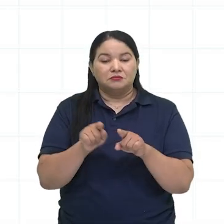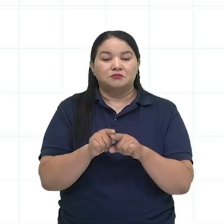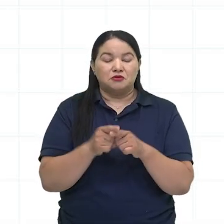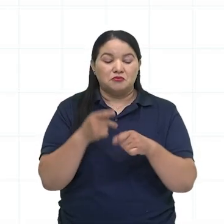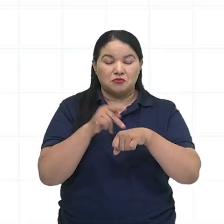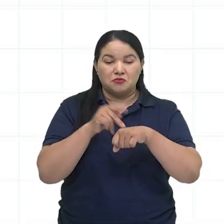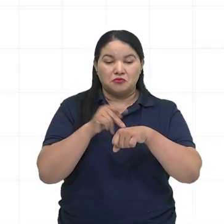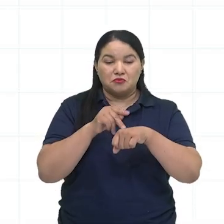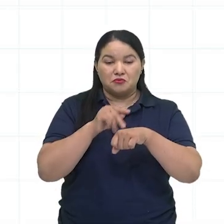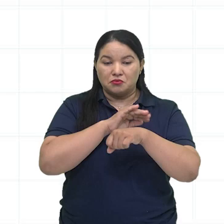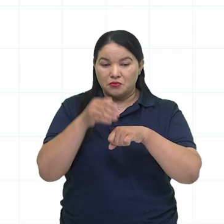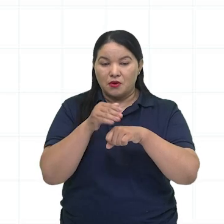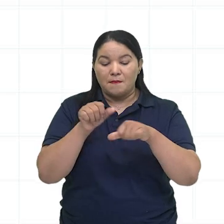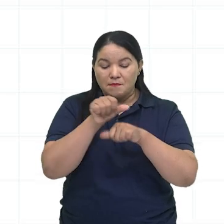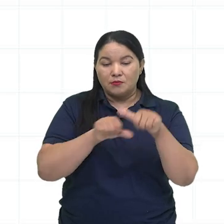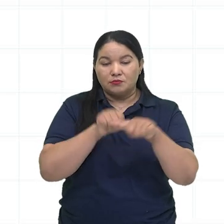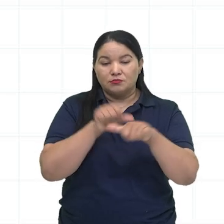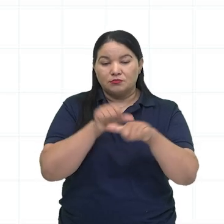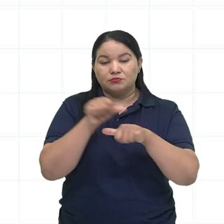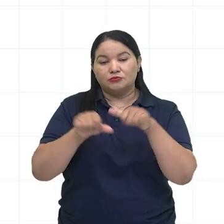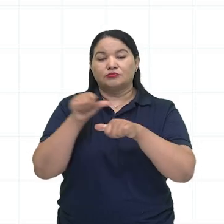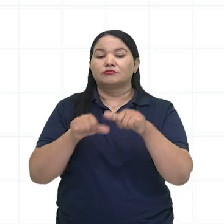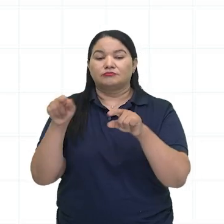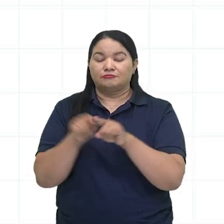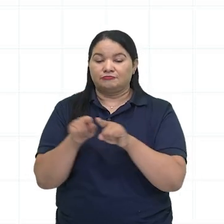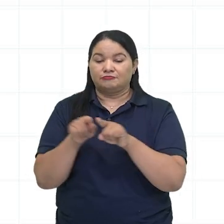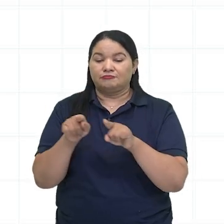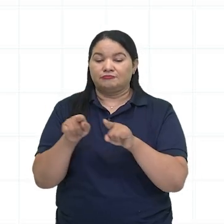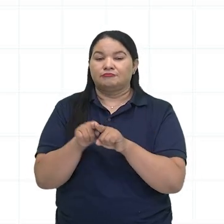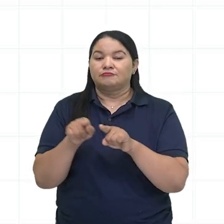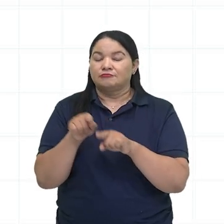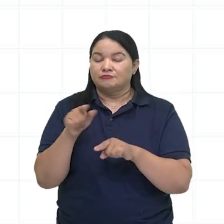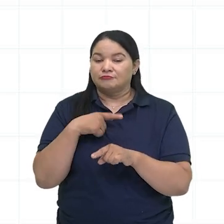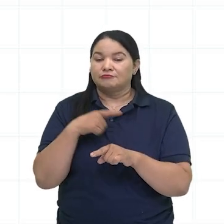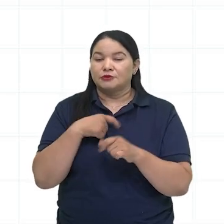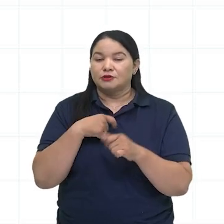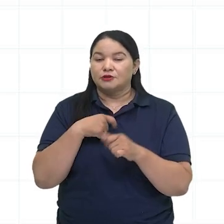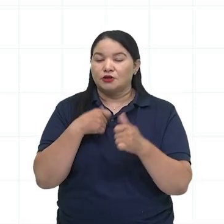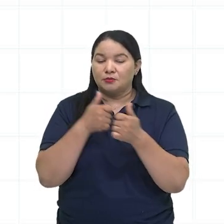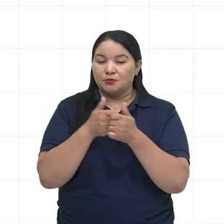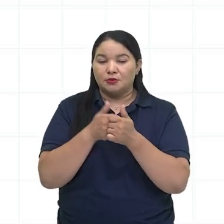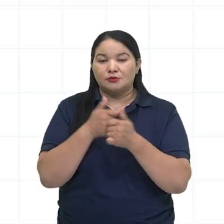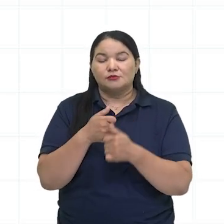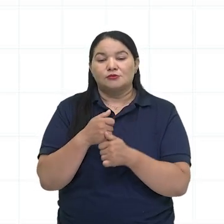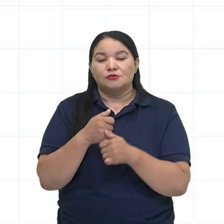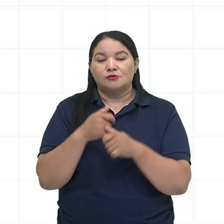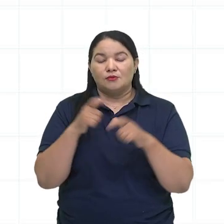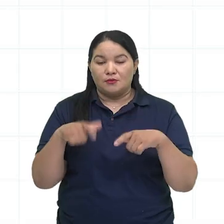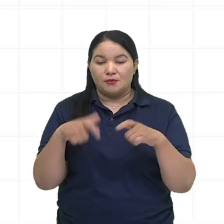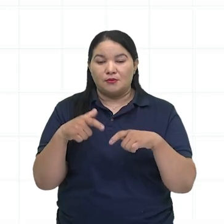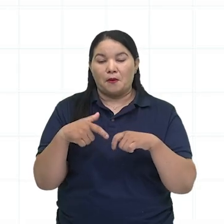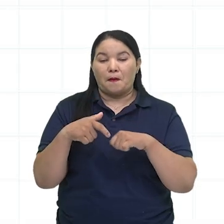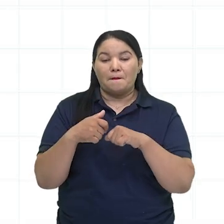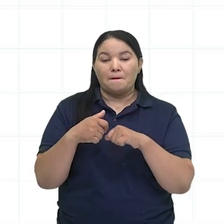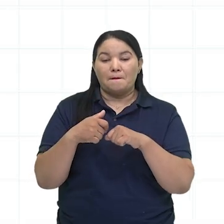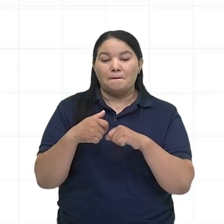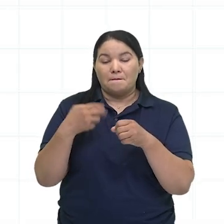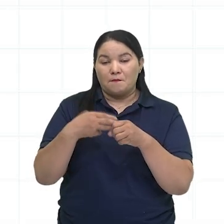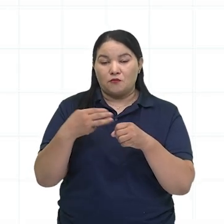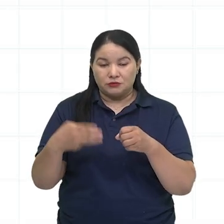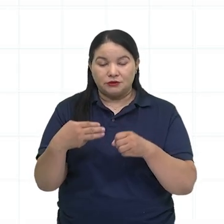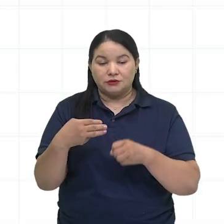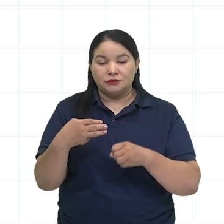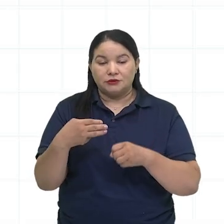rochas sedimentares aqui próximo no nosso município de Presidente Figueiredo. Então, com